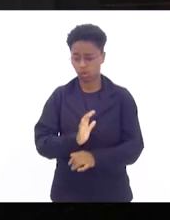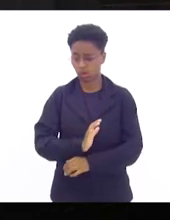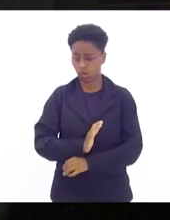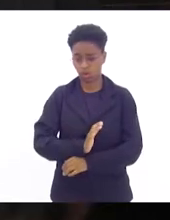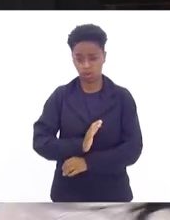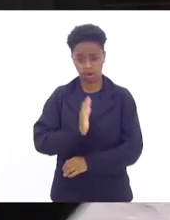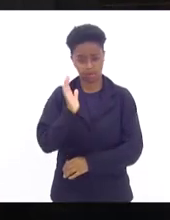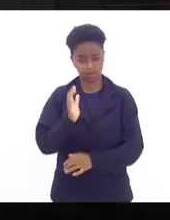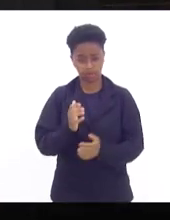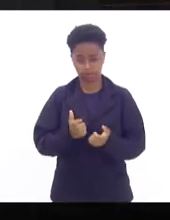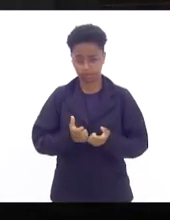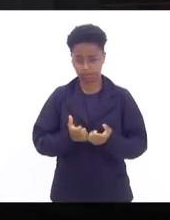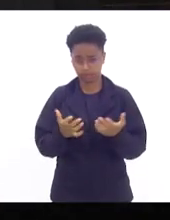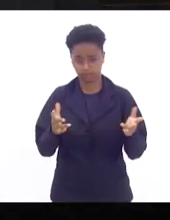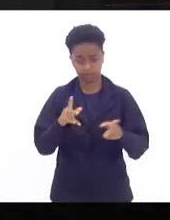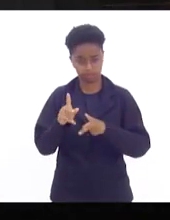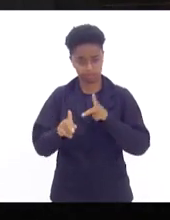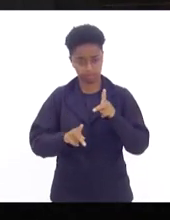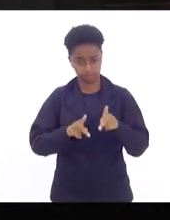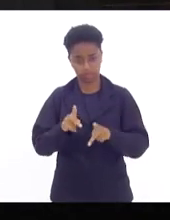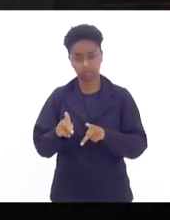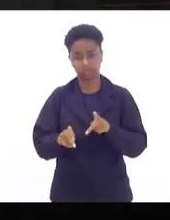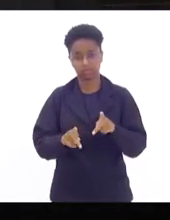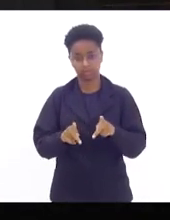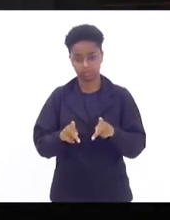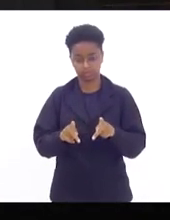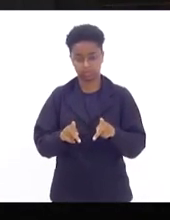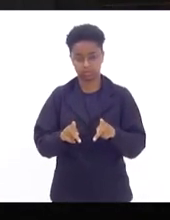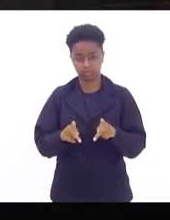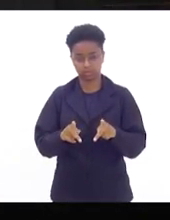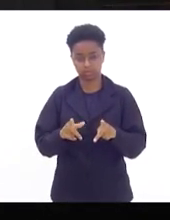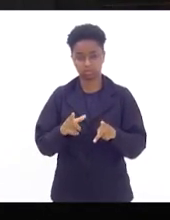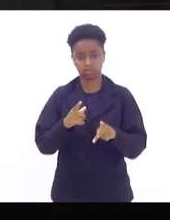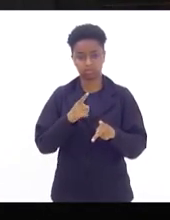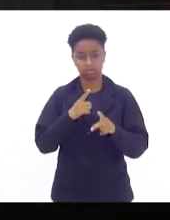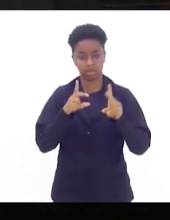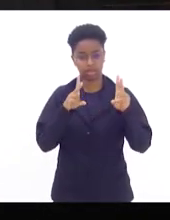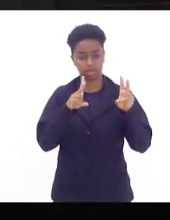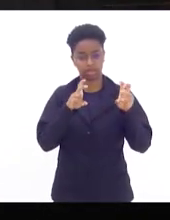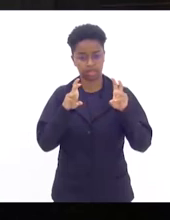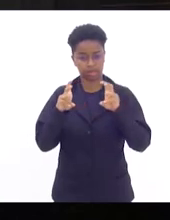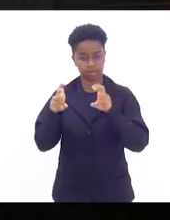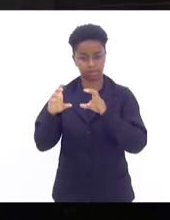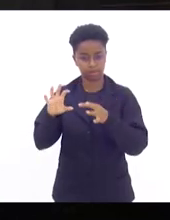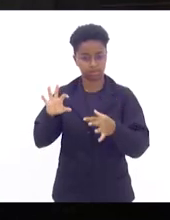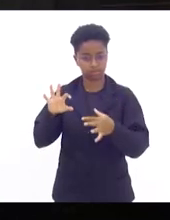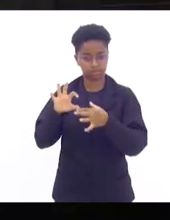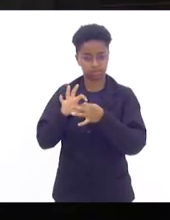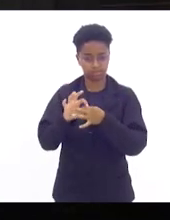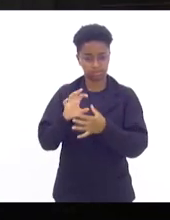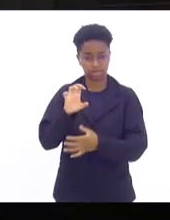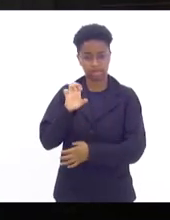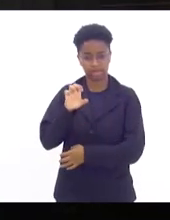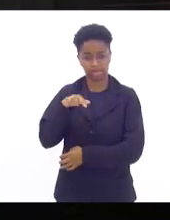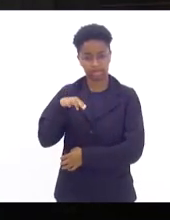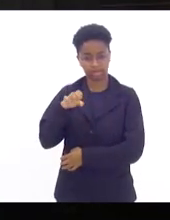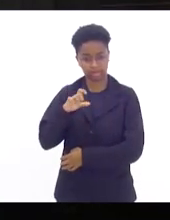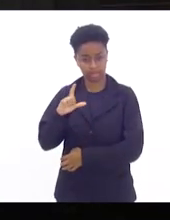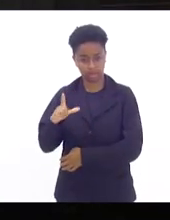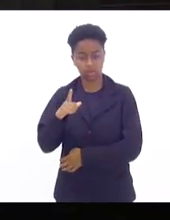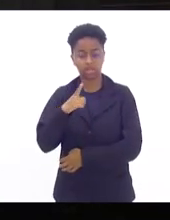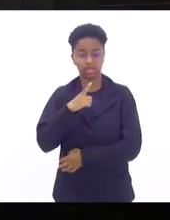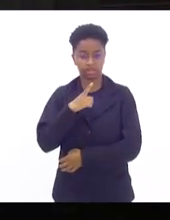serviço à população, vamos ter sobre esse tema associada à Enel uma audiência pública